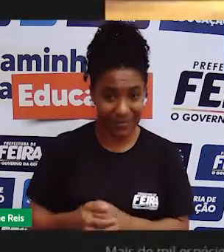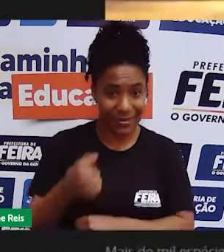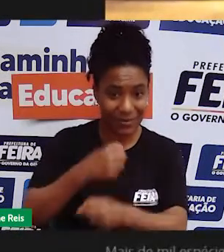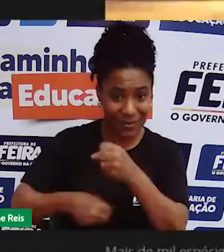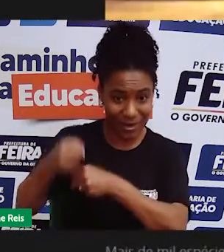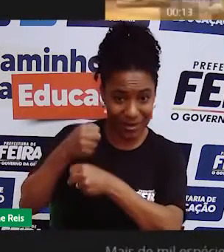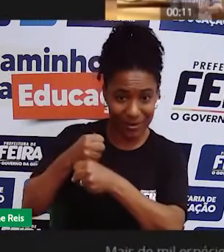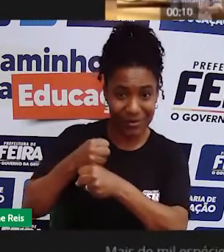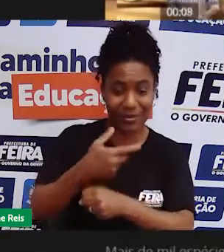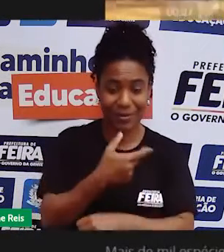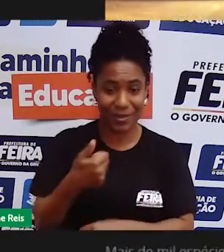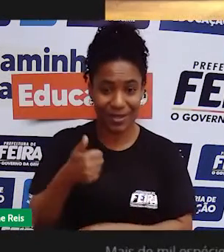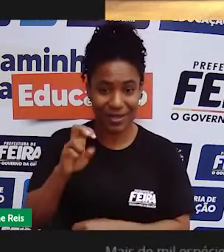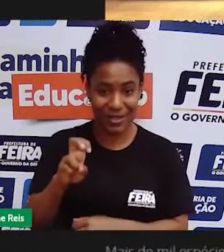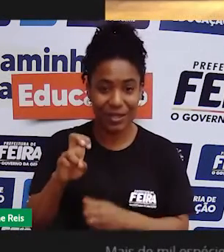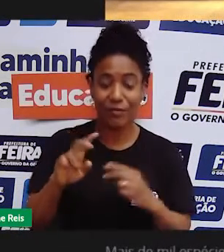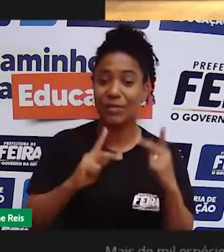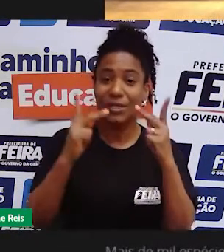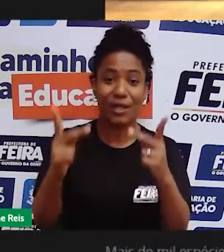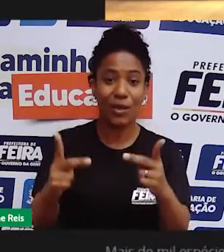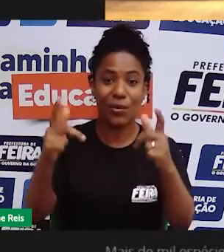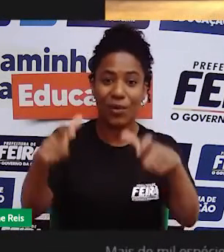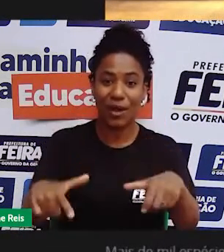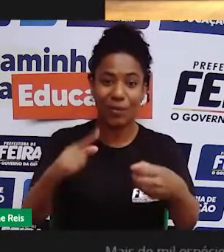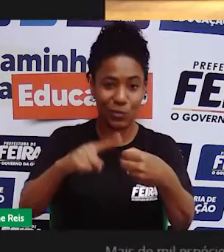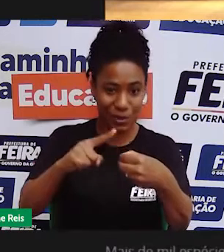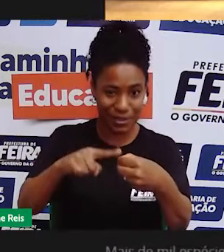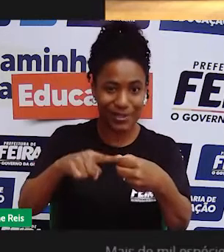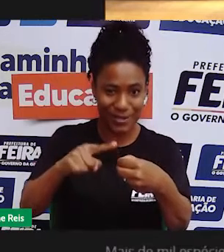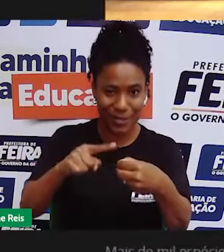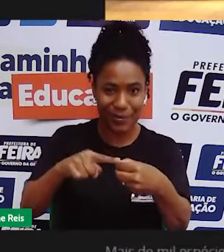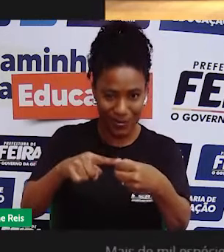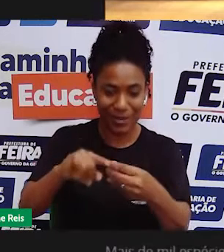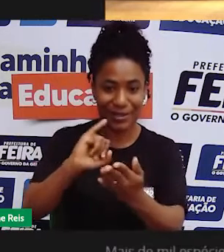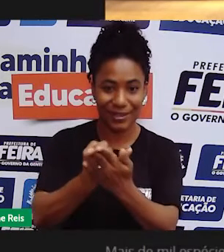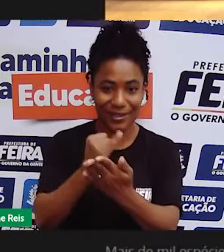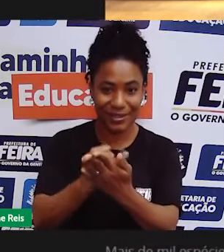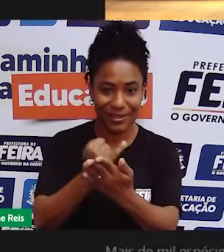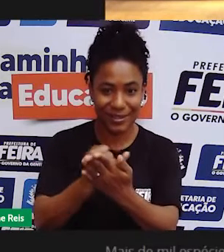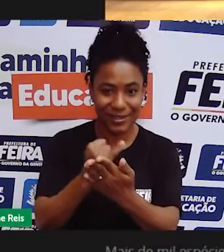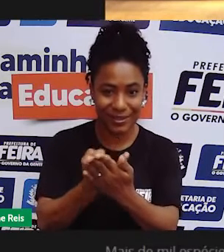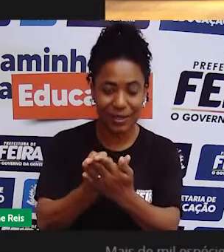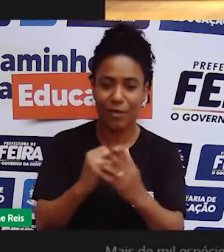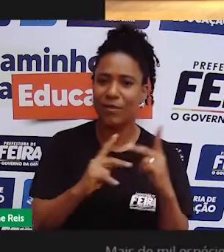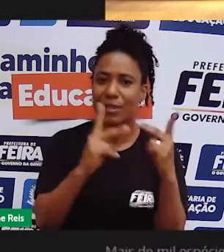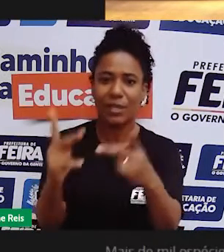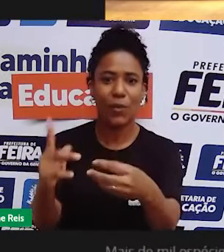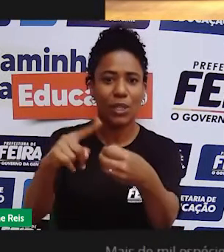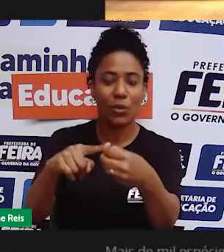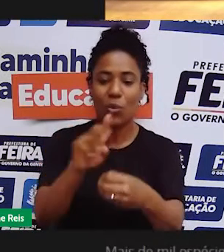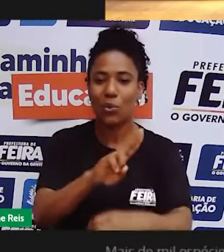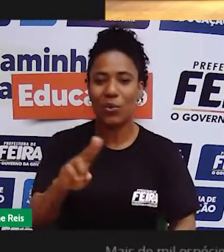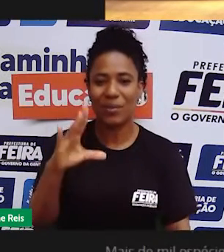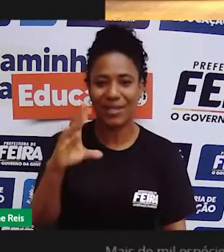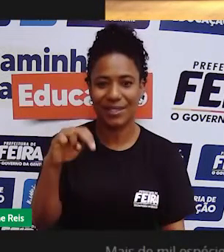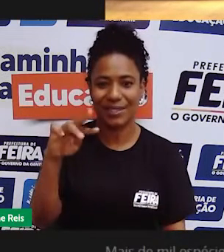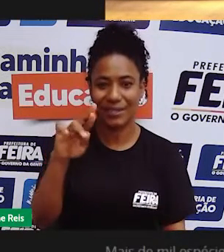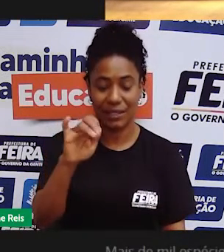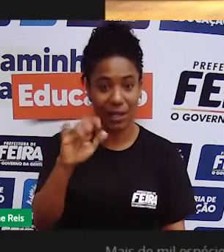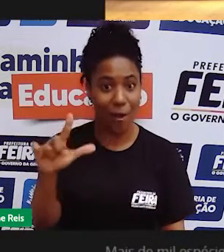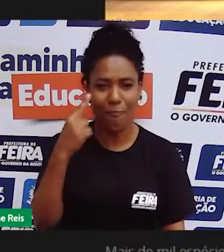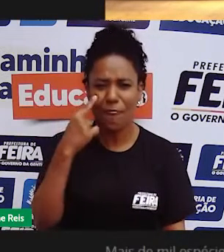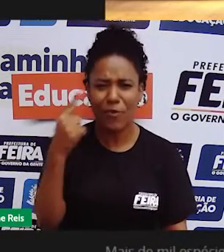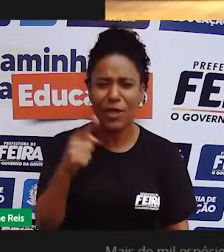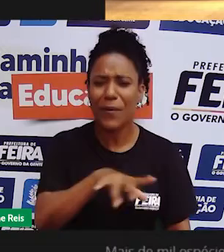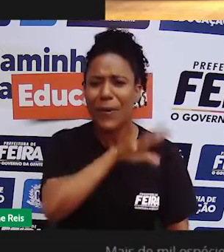maio, fomos até o município de Central, na região de Irecê, para mostrar a fauna e a flora da Caatinga. Mais de 1.000 espécies